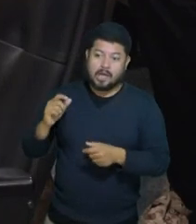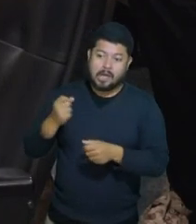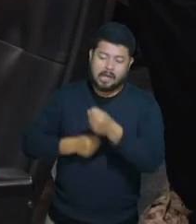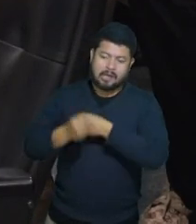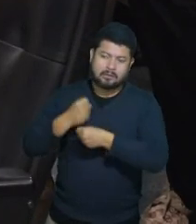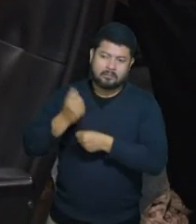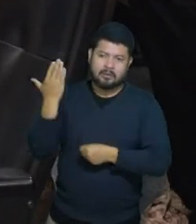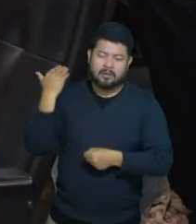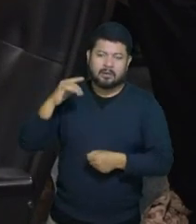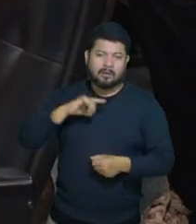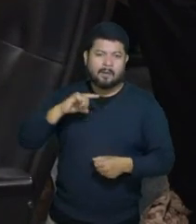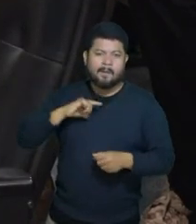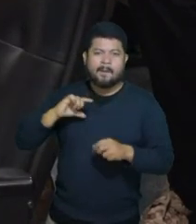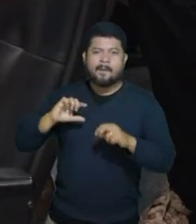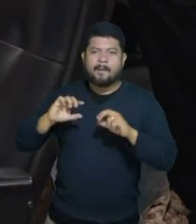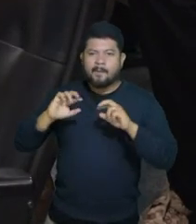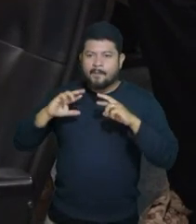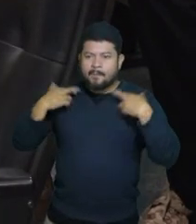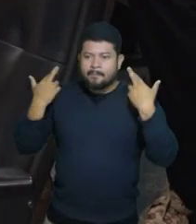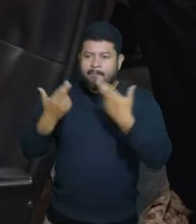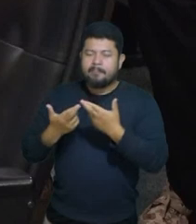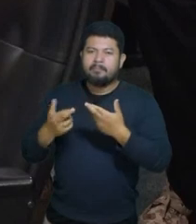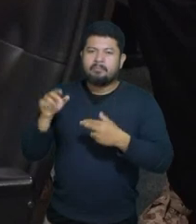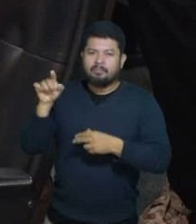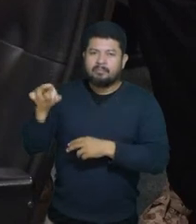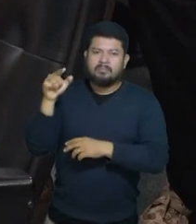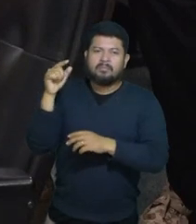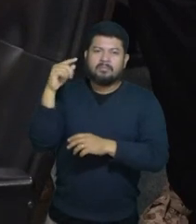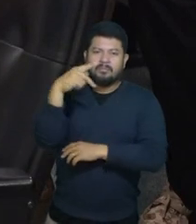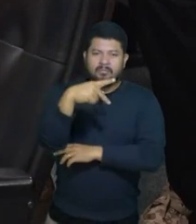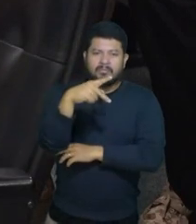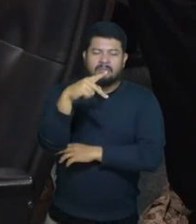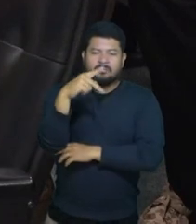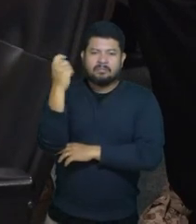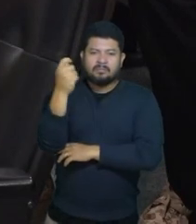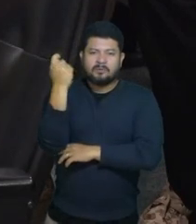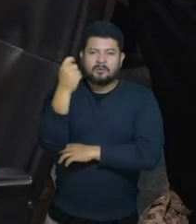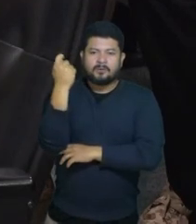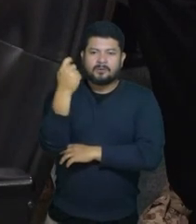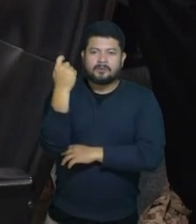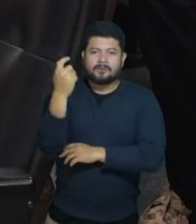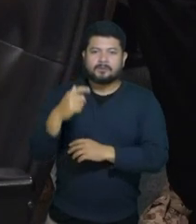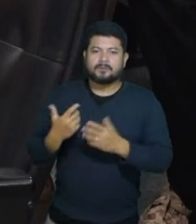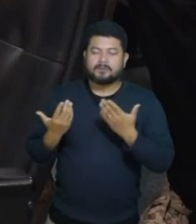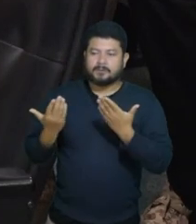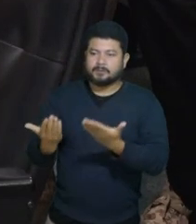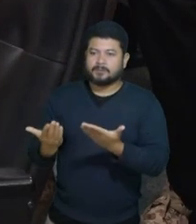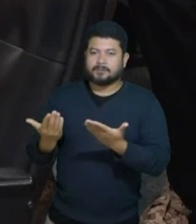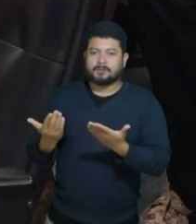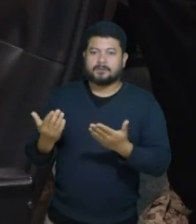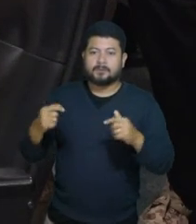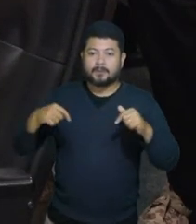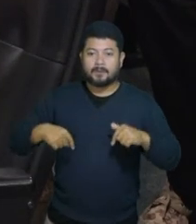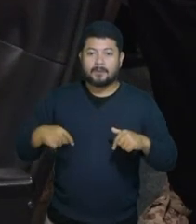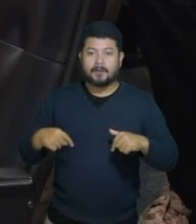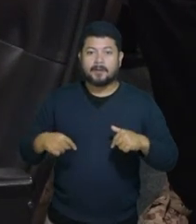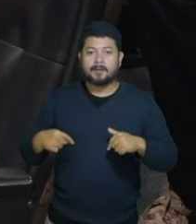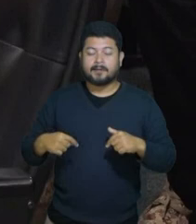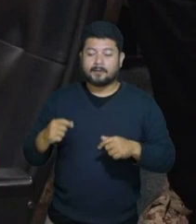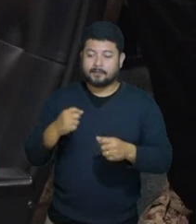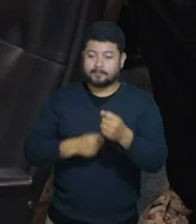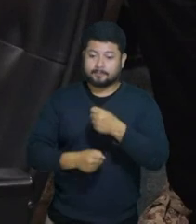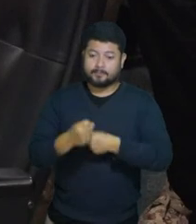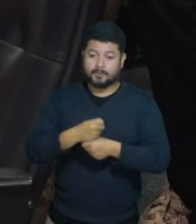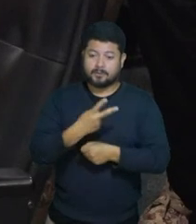regional, né, com vários parceiros em Porto Alegre sobre mudanças climáticas. E esse ano a gente fez um aqui em